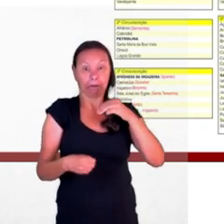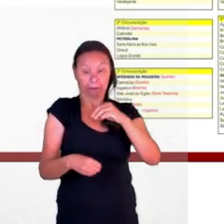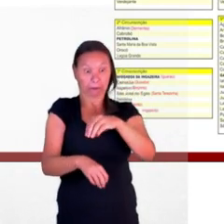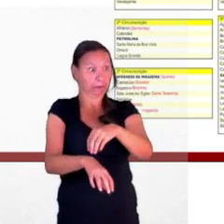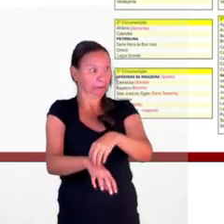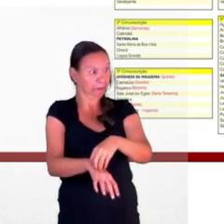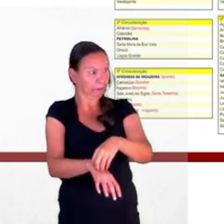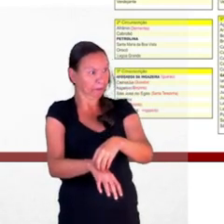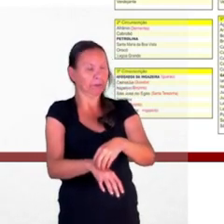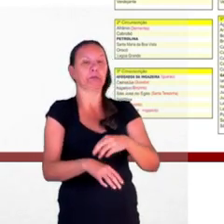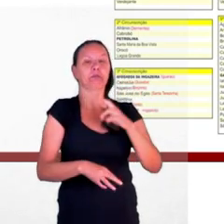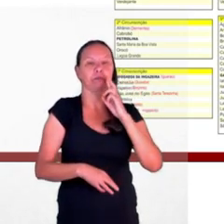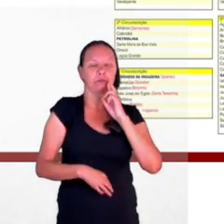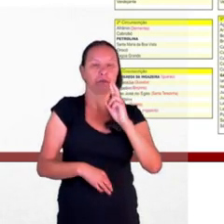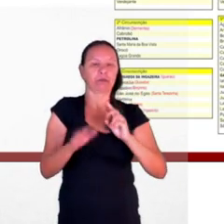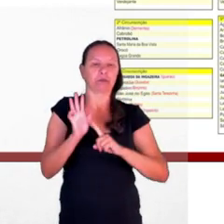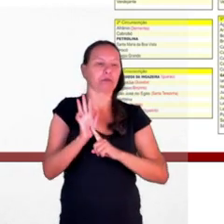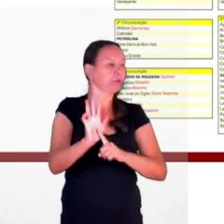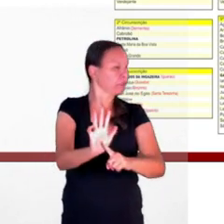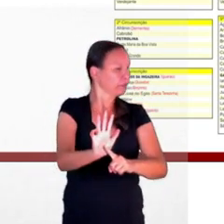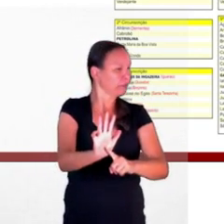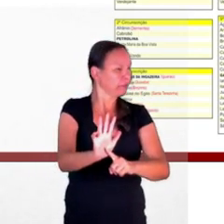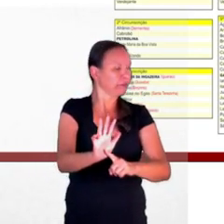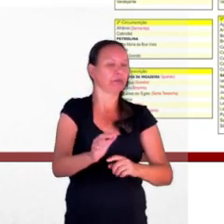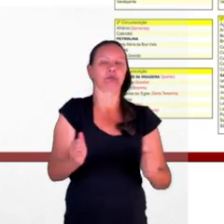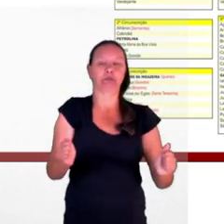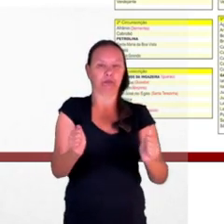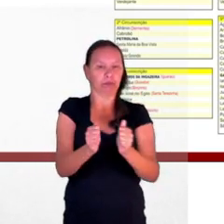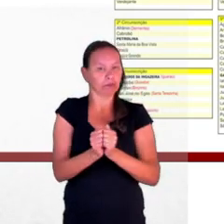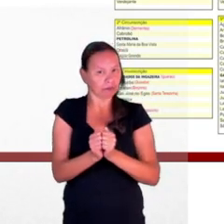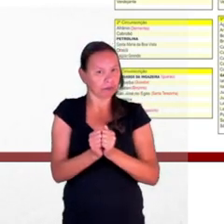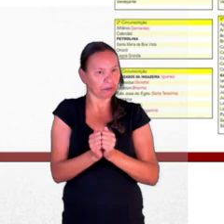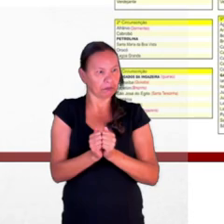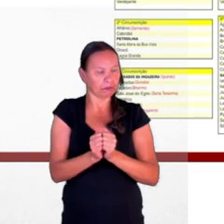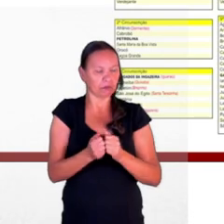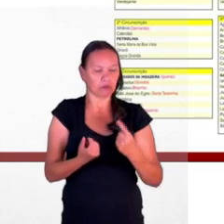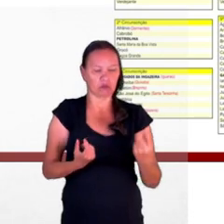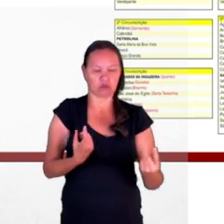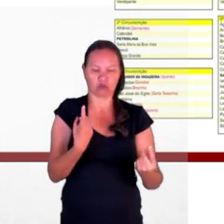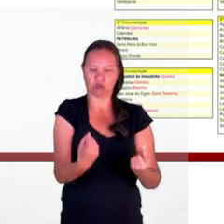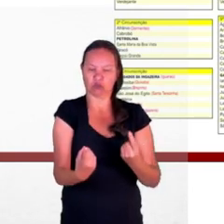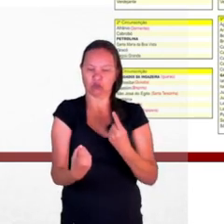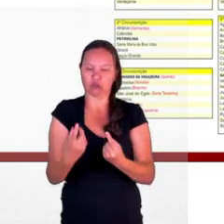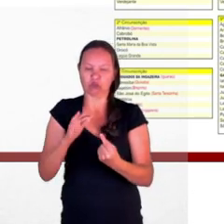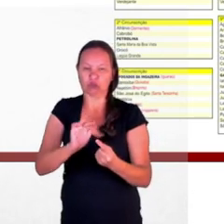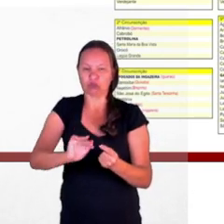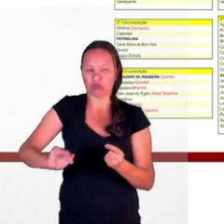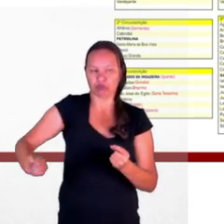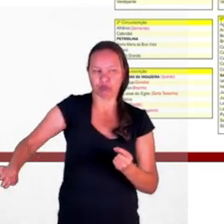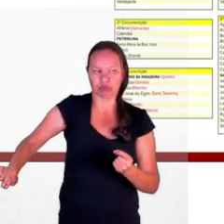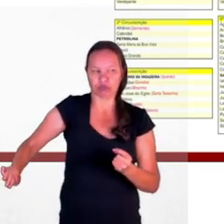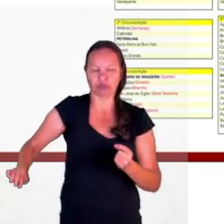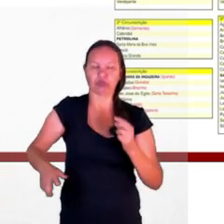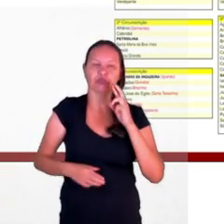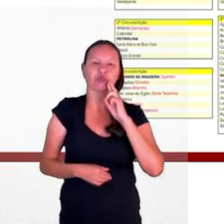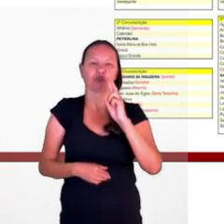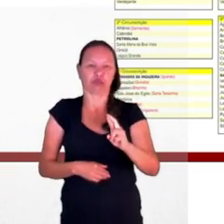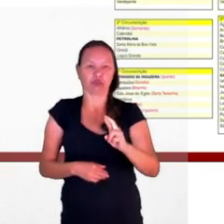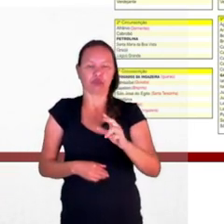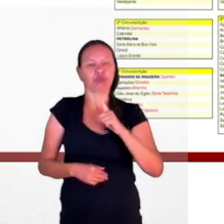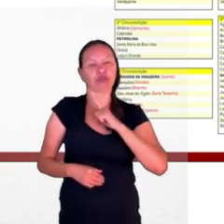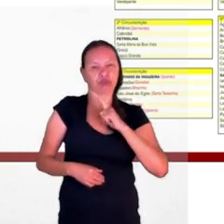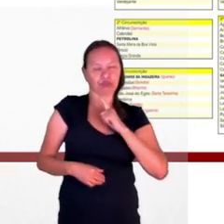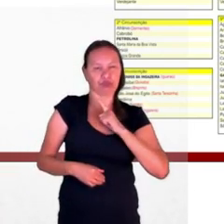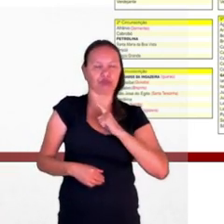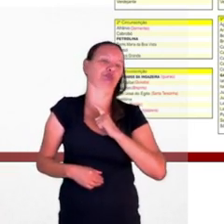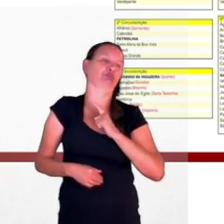e esse representante de forma conjunta ou separadamente com o promotor natural tem atribuição